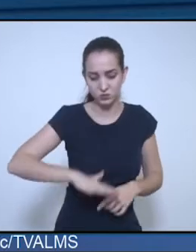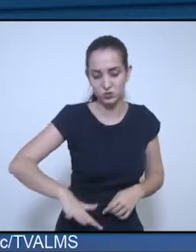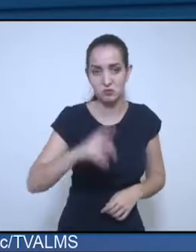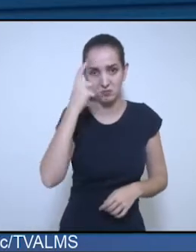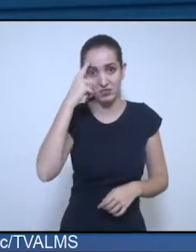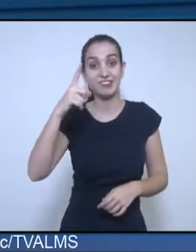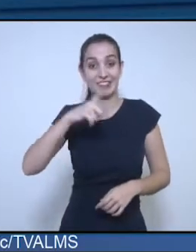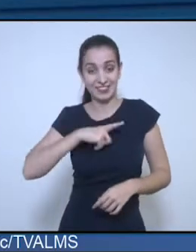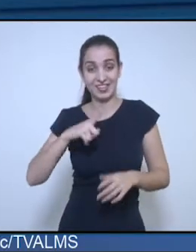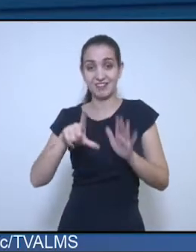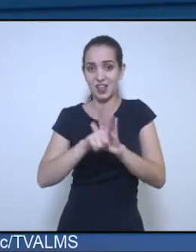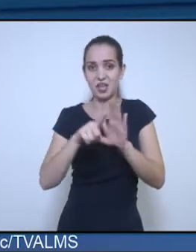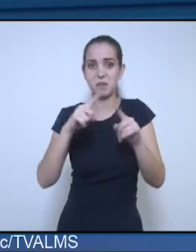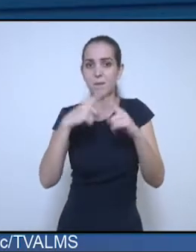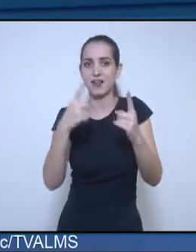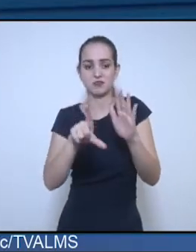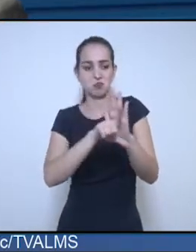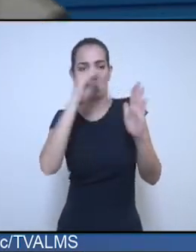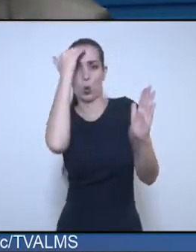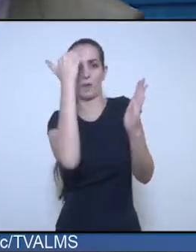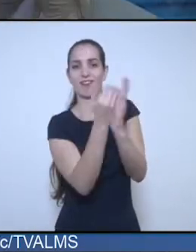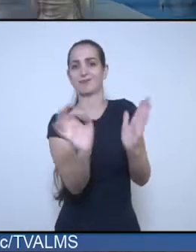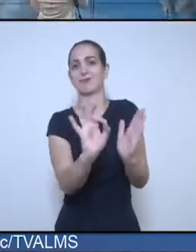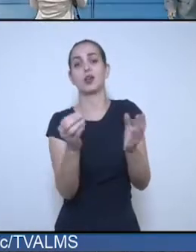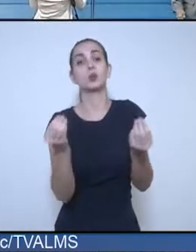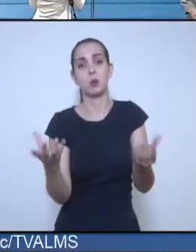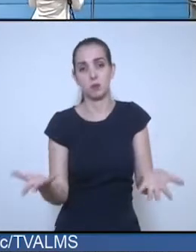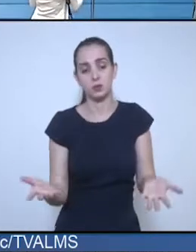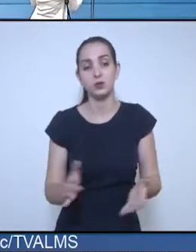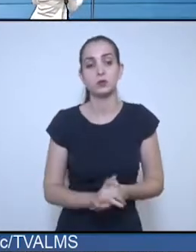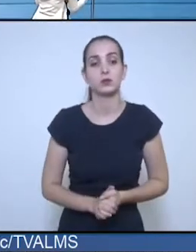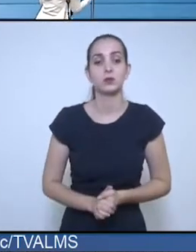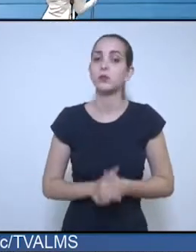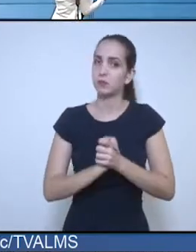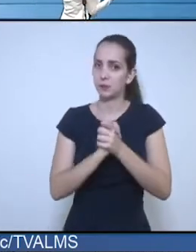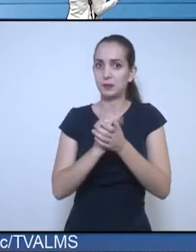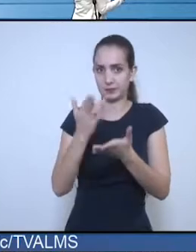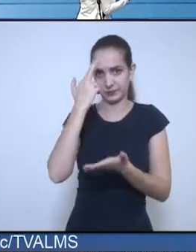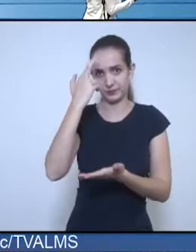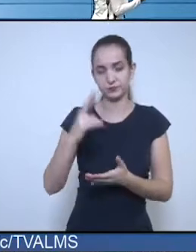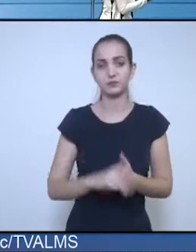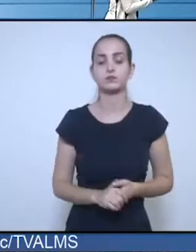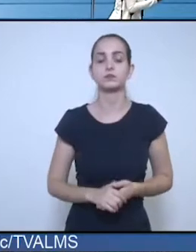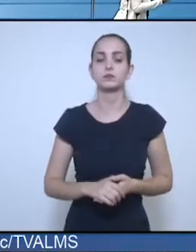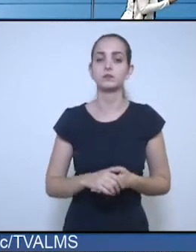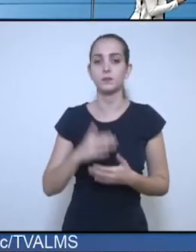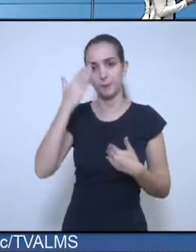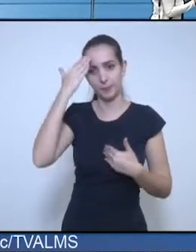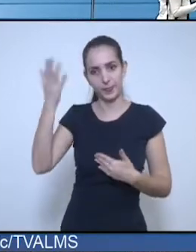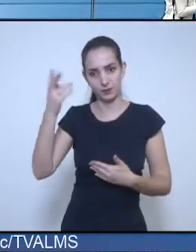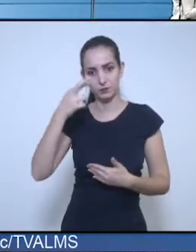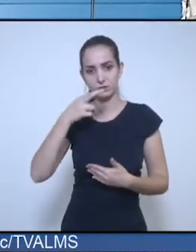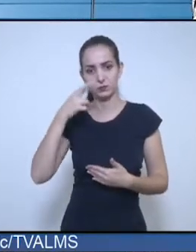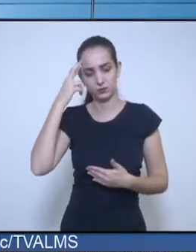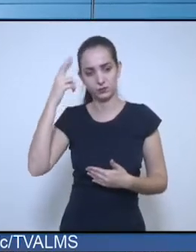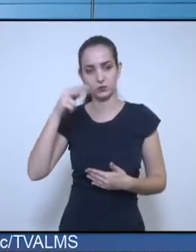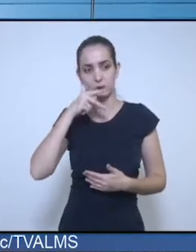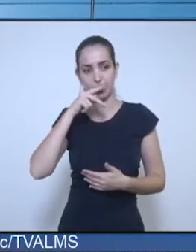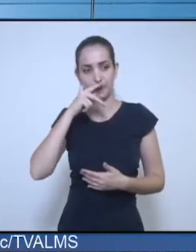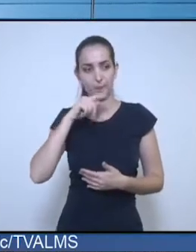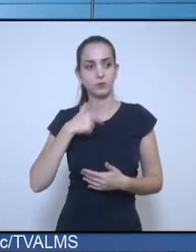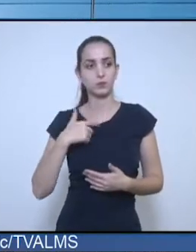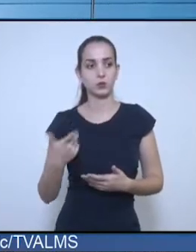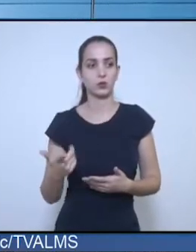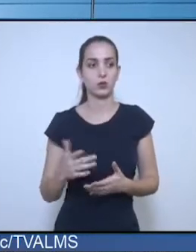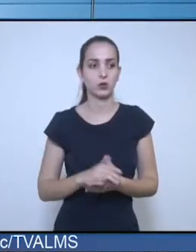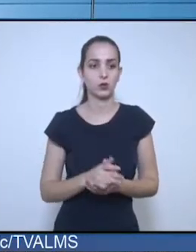na realidade elas não são cumpridas. Parabéns. Obrigado, Vossa Excelência. Incluo no meu pronunciamento, lembrando que a Comissão de Eficácia Legislativa